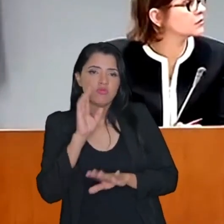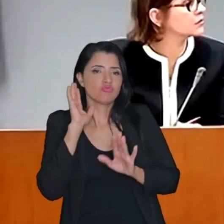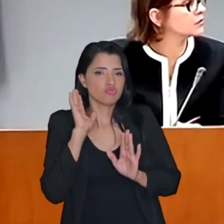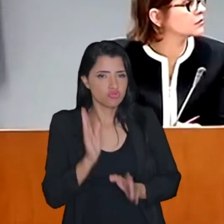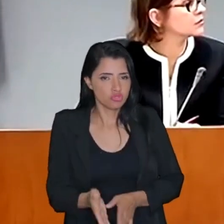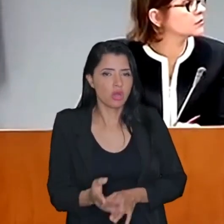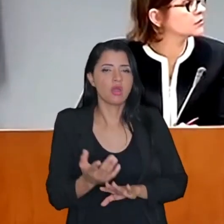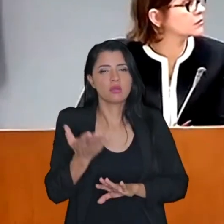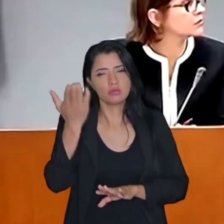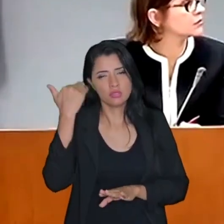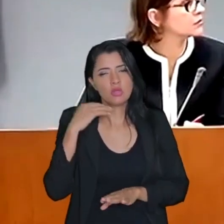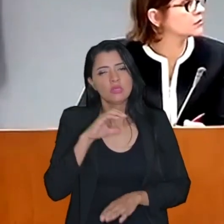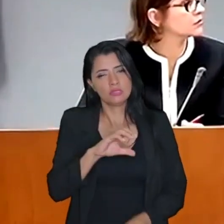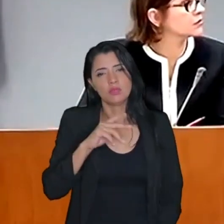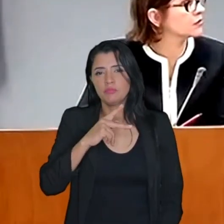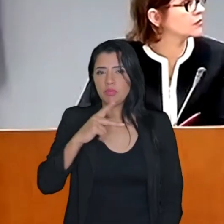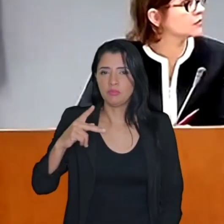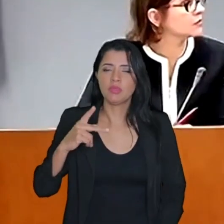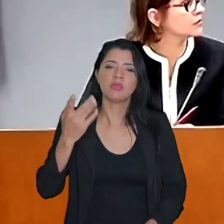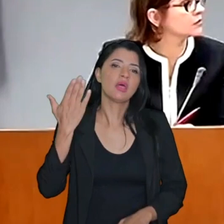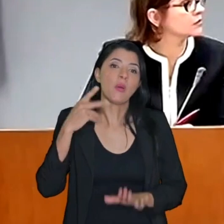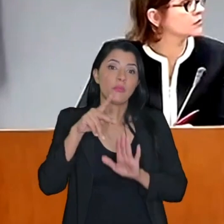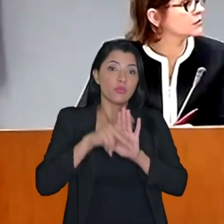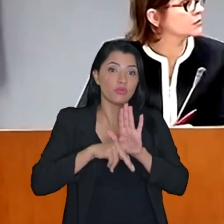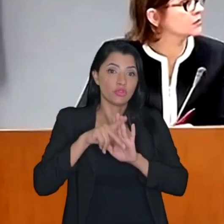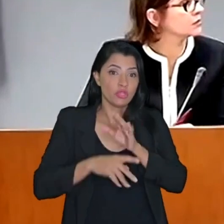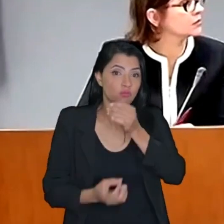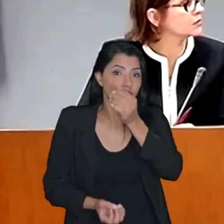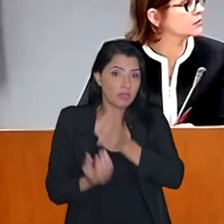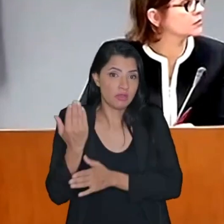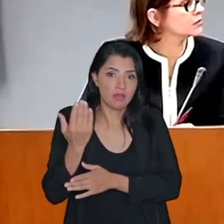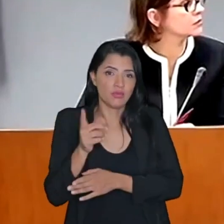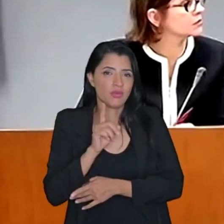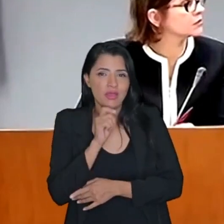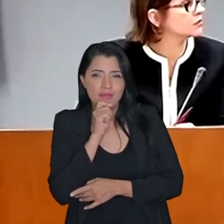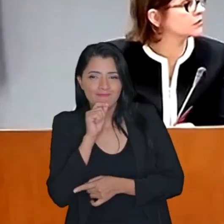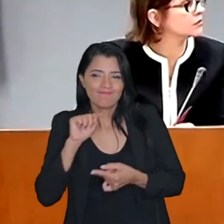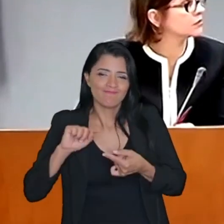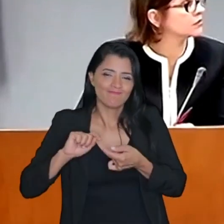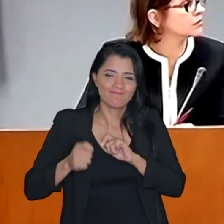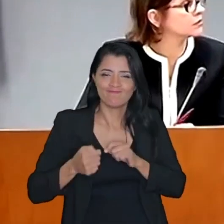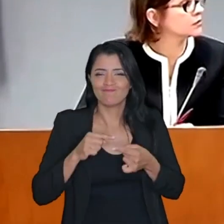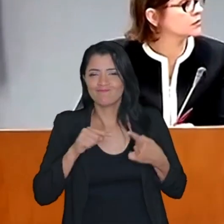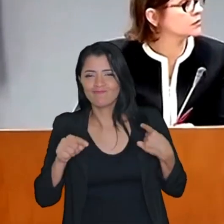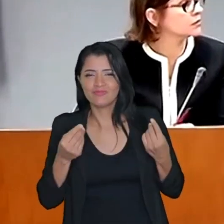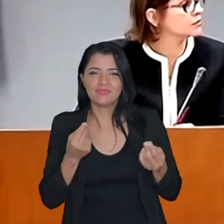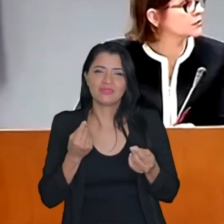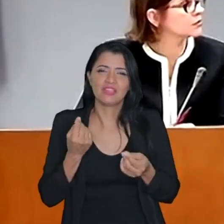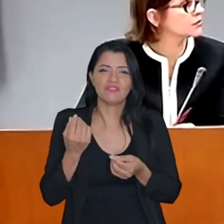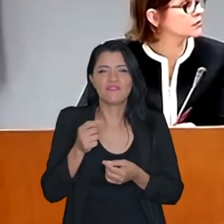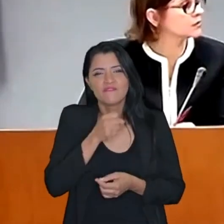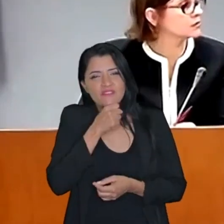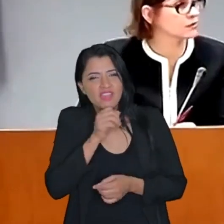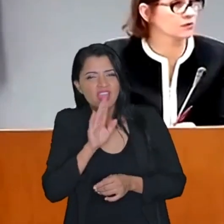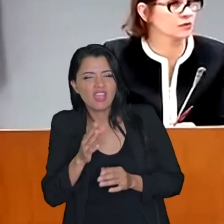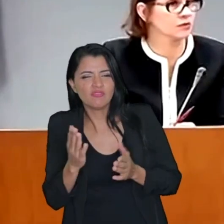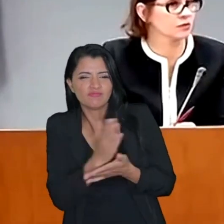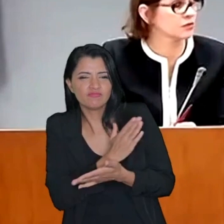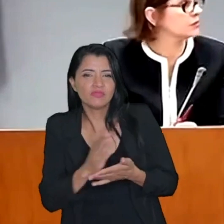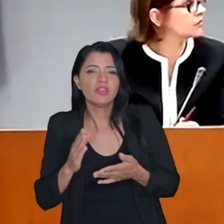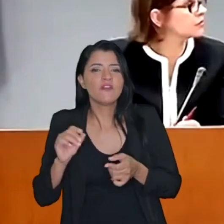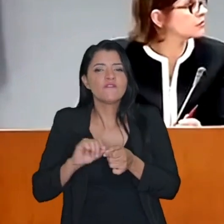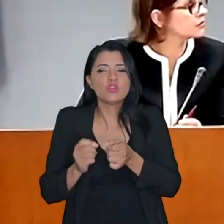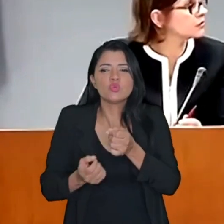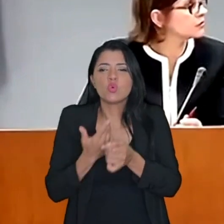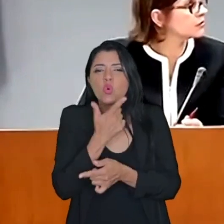Já, assim, quando o CPP, o projeto foi elaborado, ela já não era muito adequada, estava desatualizada, foram feitos